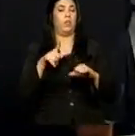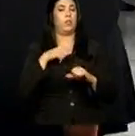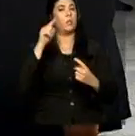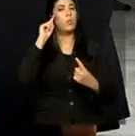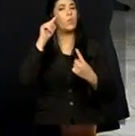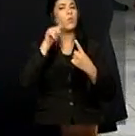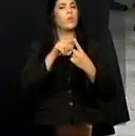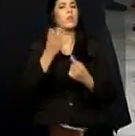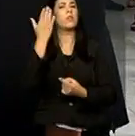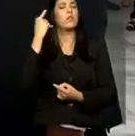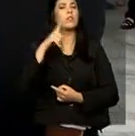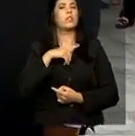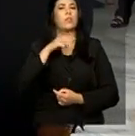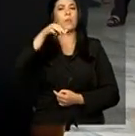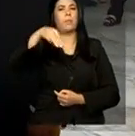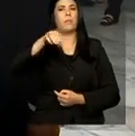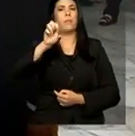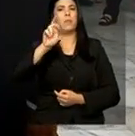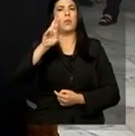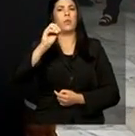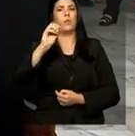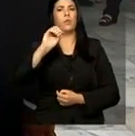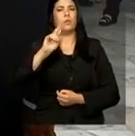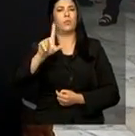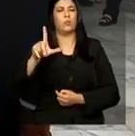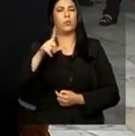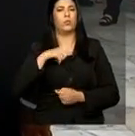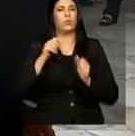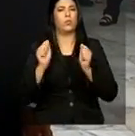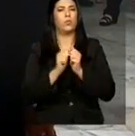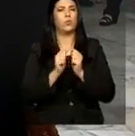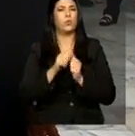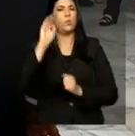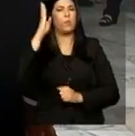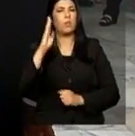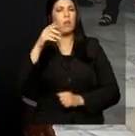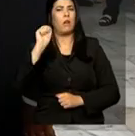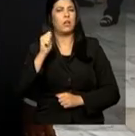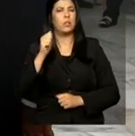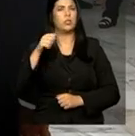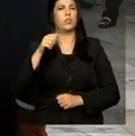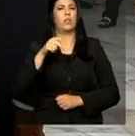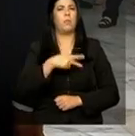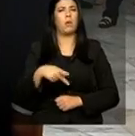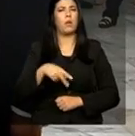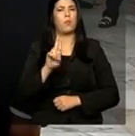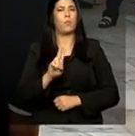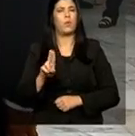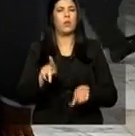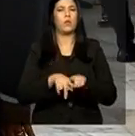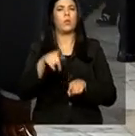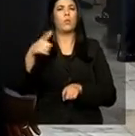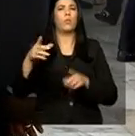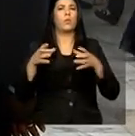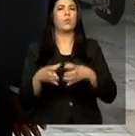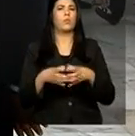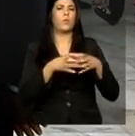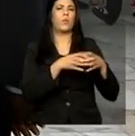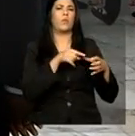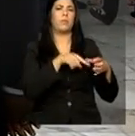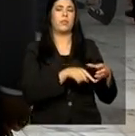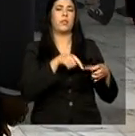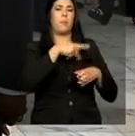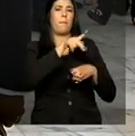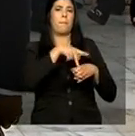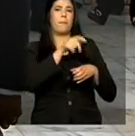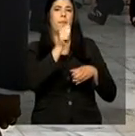quê? O Mercosul colocado de um lado, com Brasil, Argentina, Uruguai e Paraguai, né? E de outro lado uma comunidade andina. E